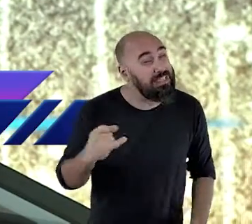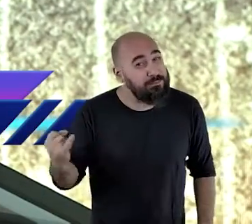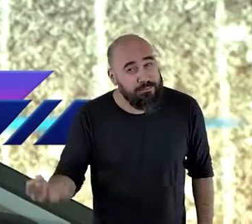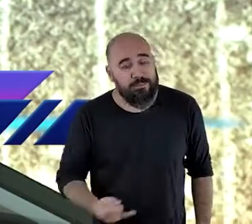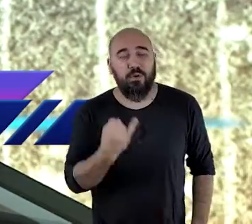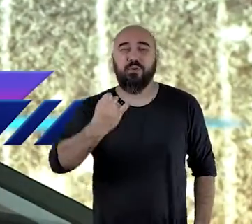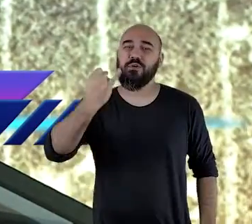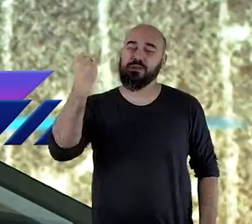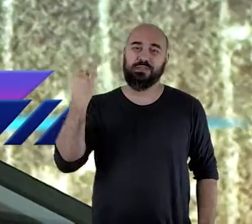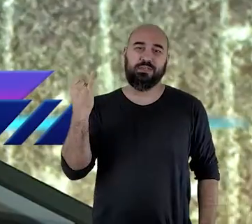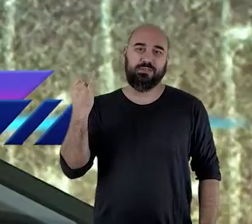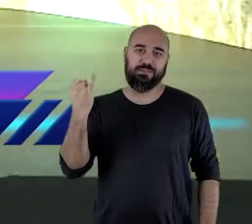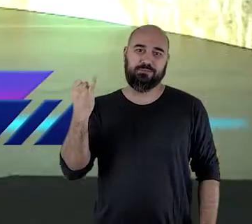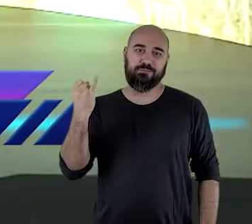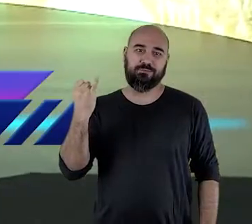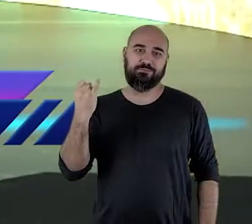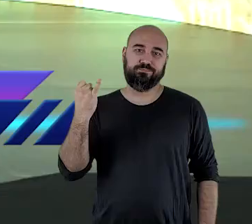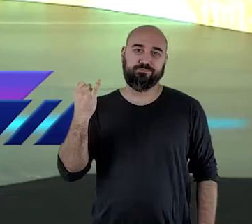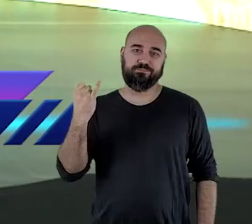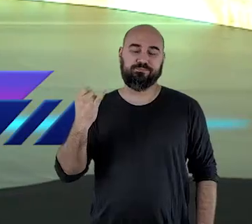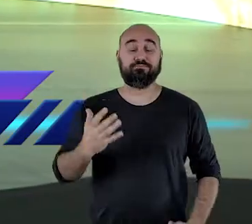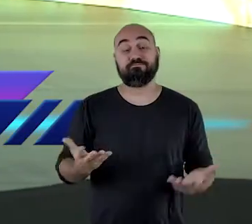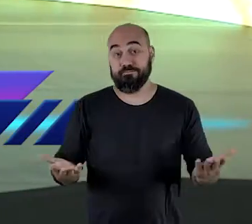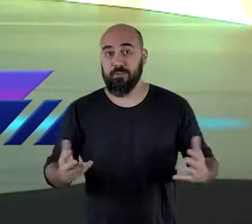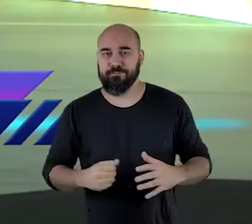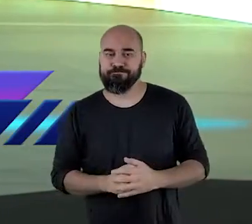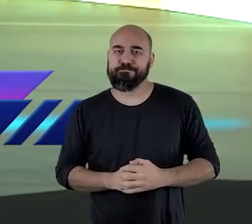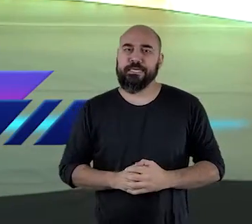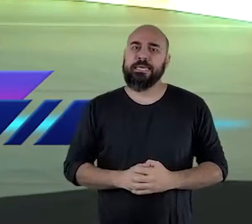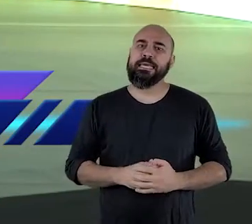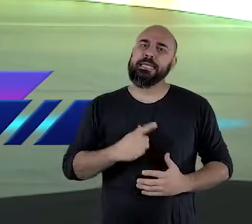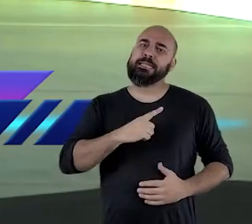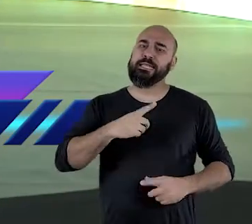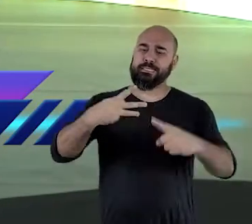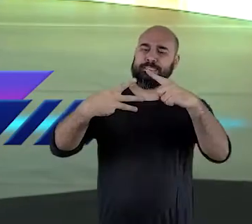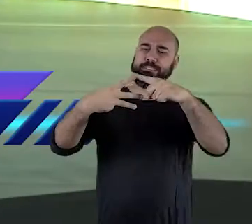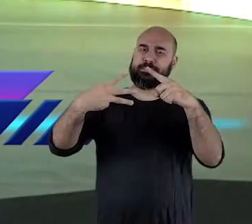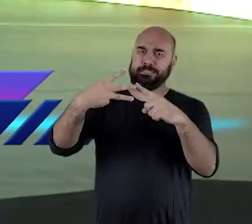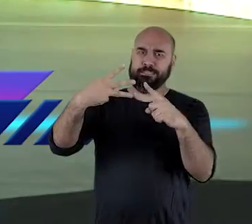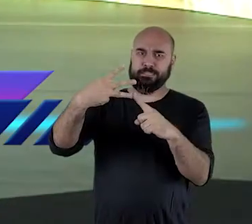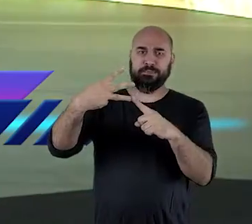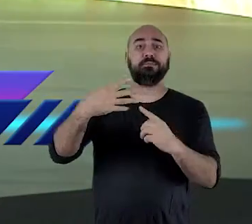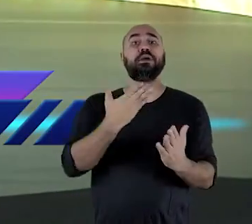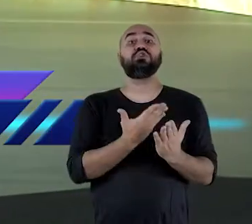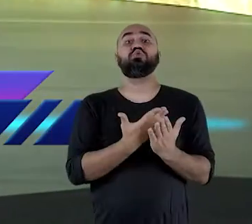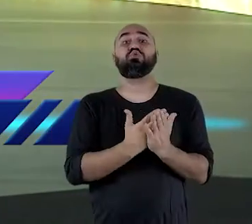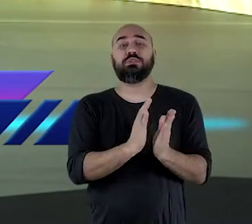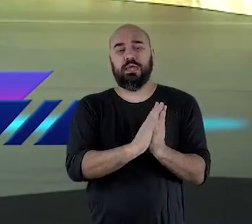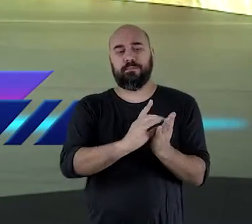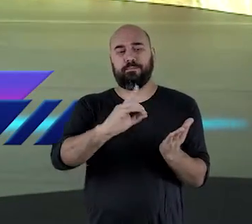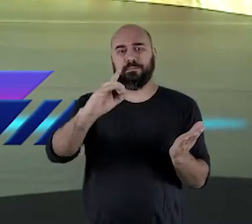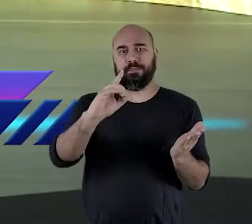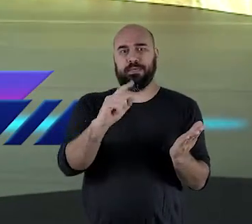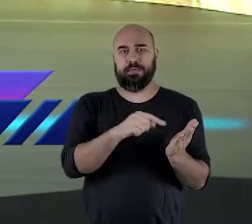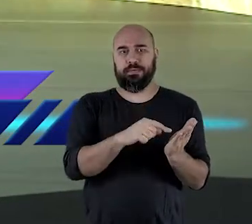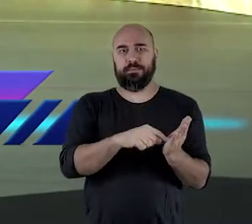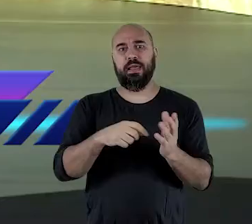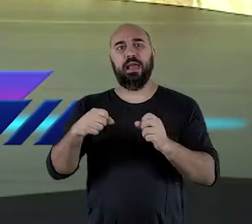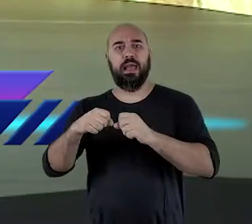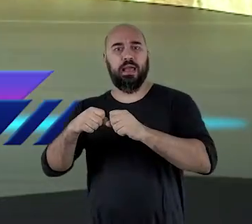para você. Há 3 razões por que nós devemos estudar o livro do